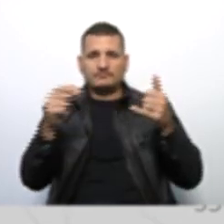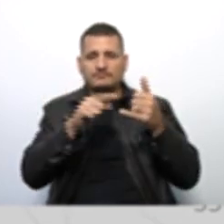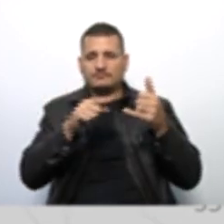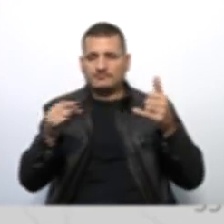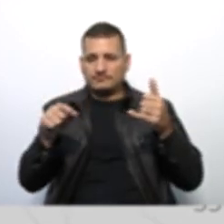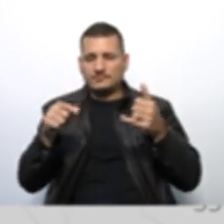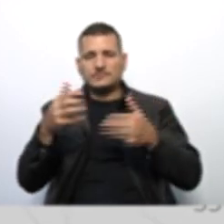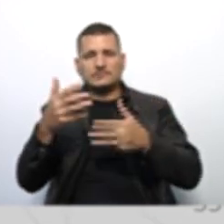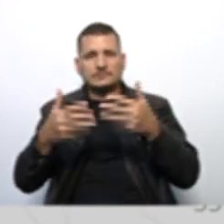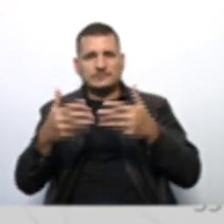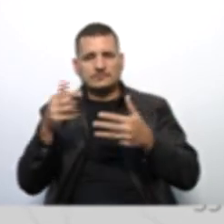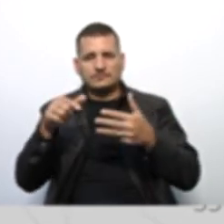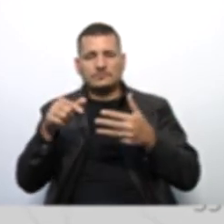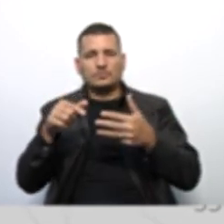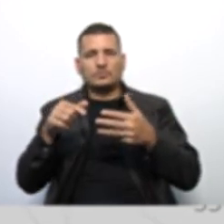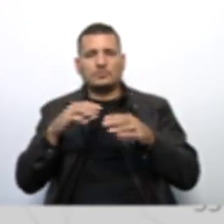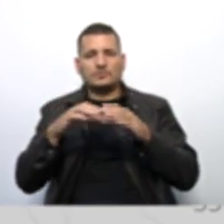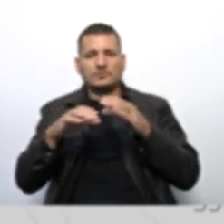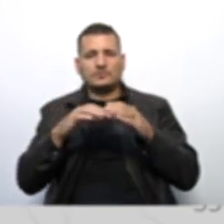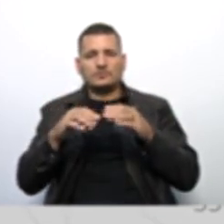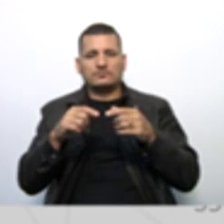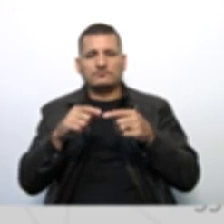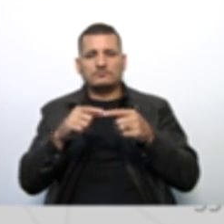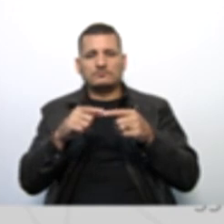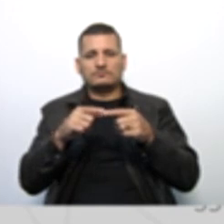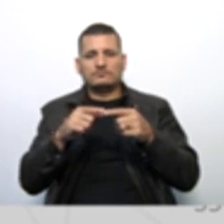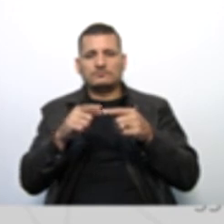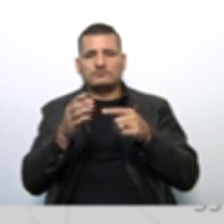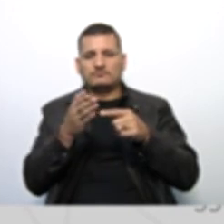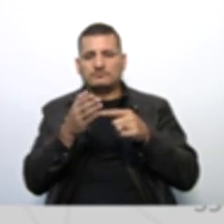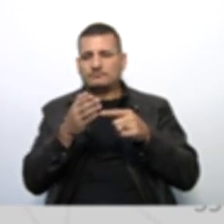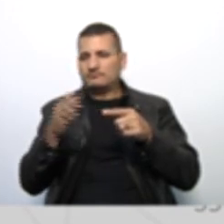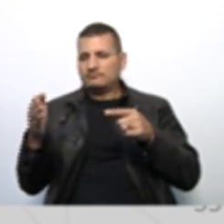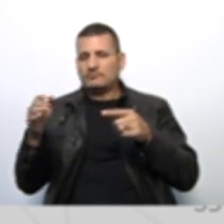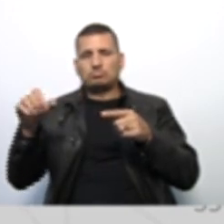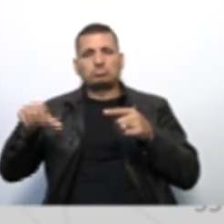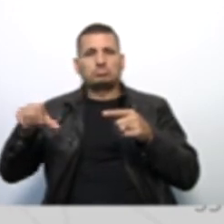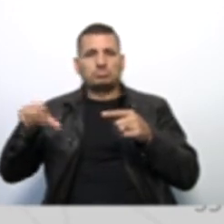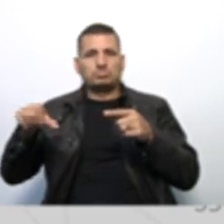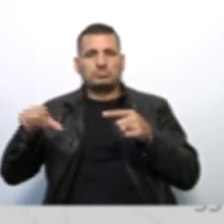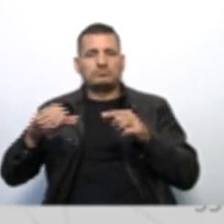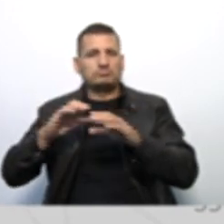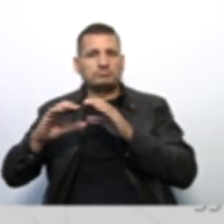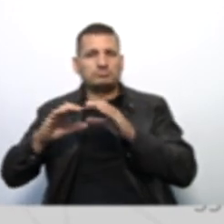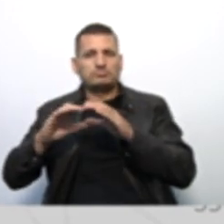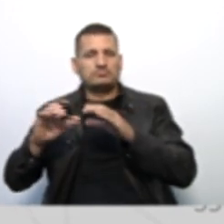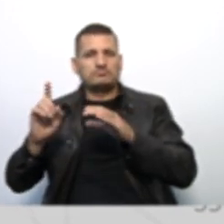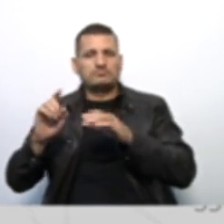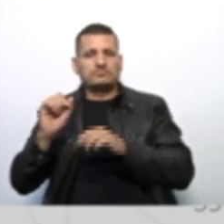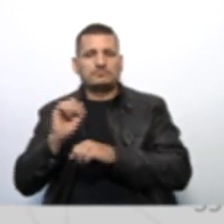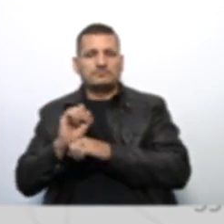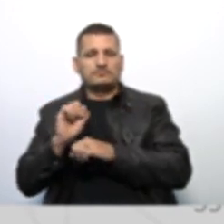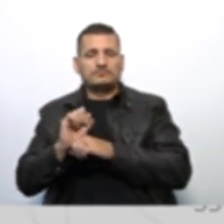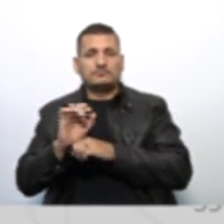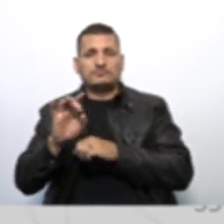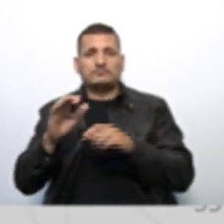essa parte em diante aqui não se comunicam mais, ok? Deixa de se comunicar. Só vai haver comunicação até